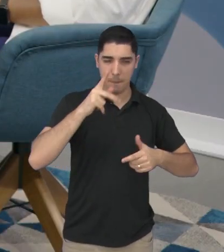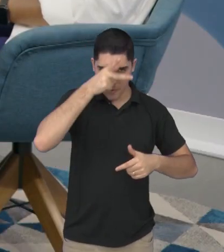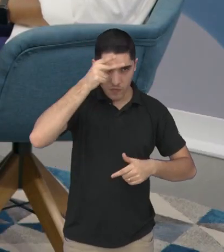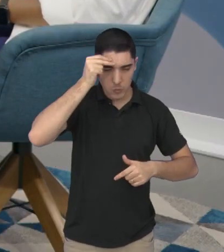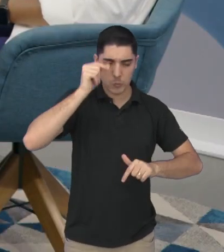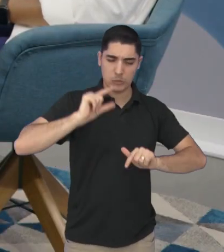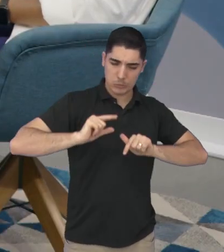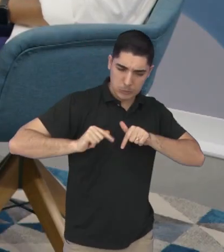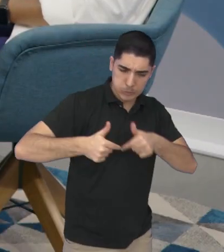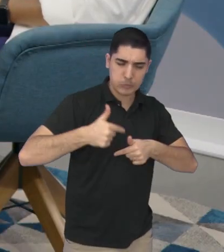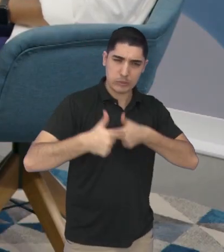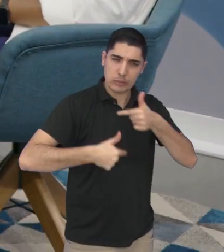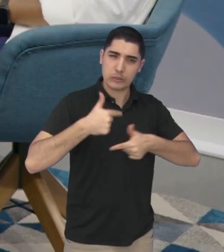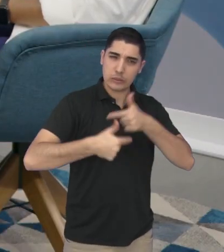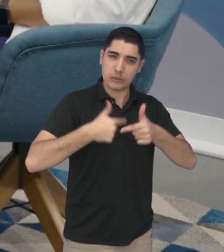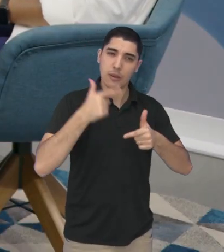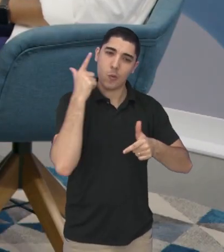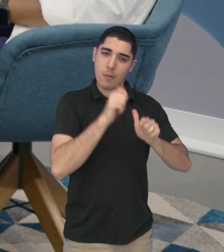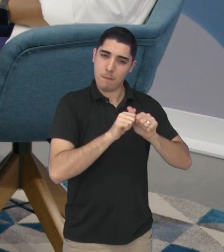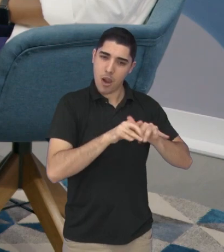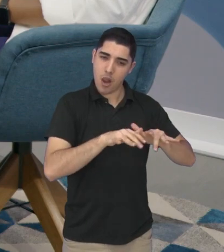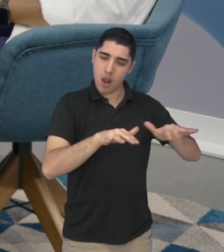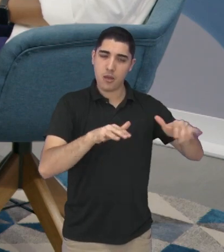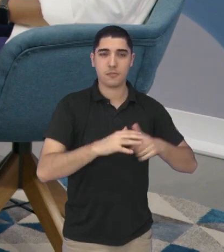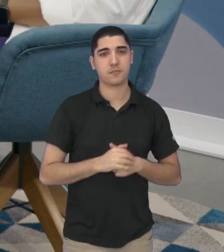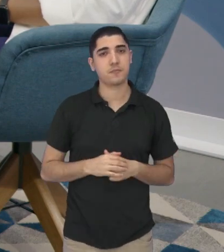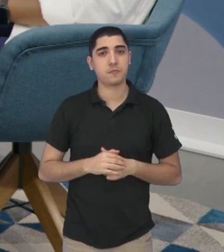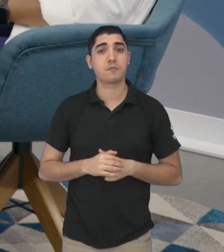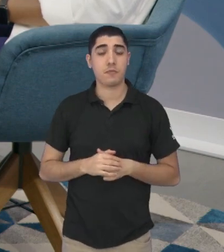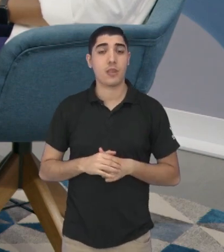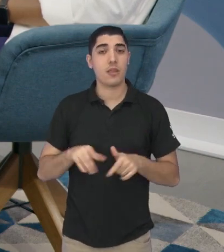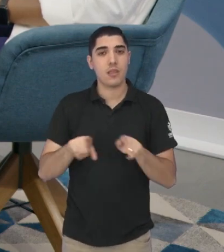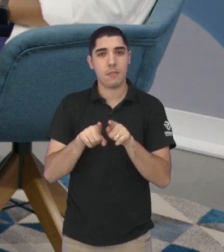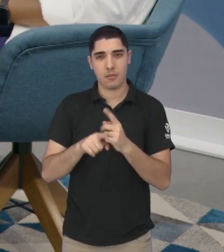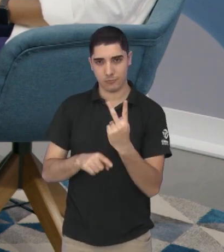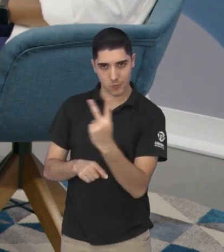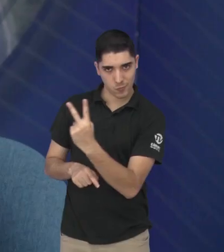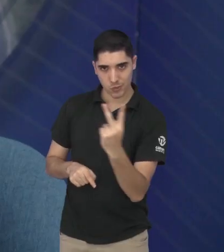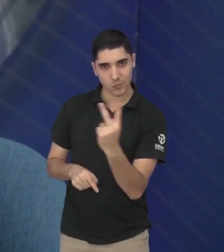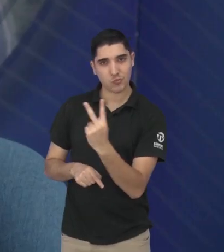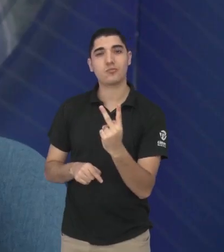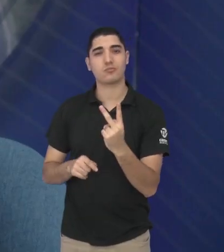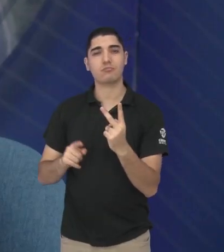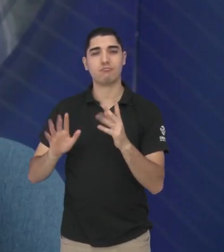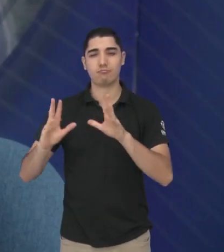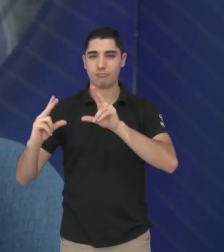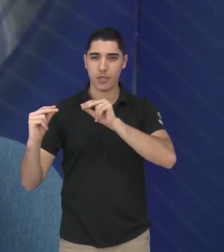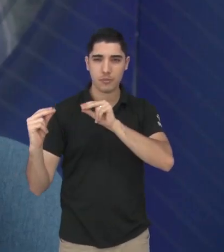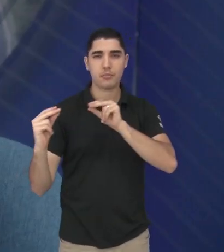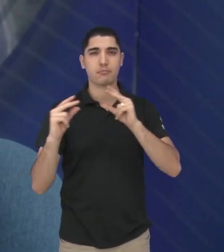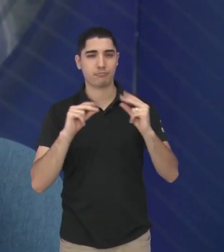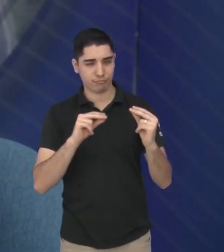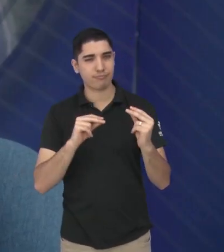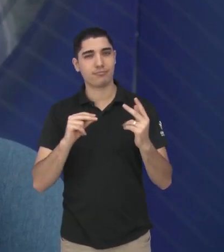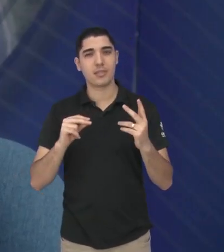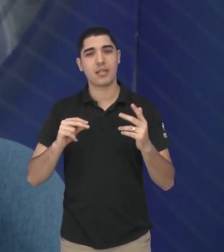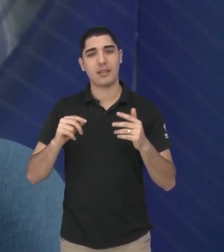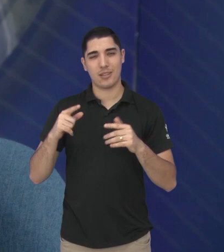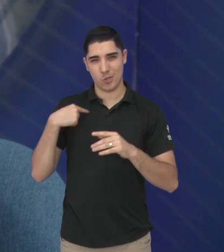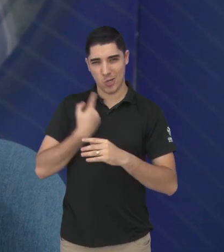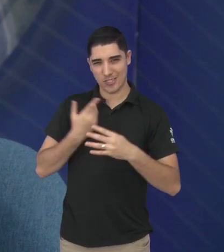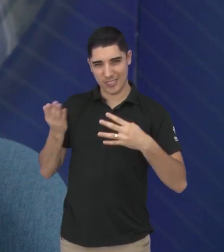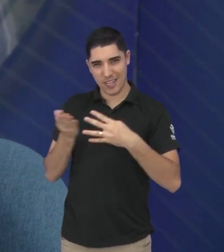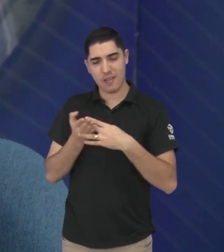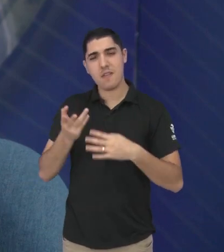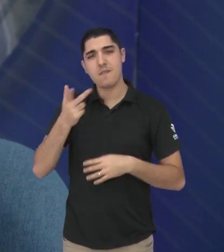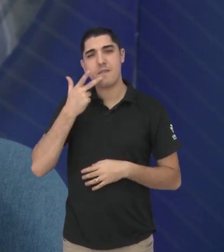rede de dependência química se amplie dentro do município. E vocês, tanto a Patrícia quanto a Selma, conversando aqui no intervalo,